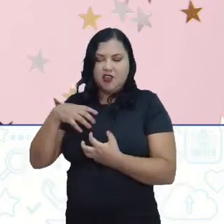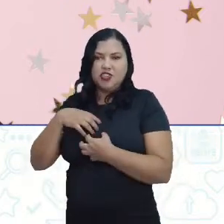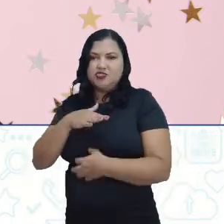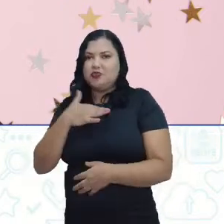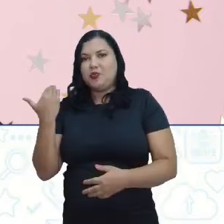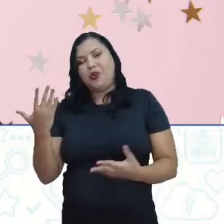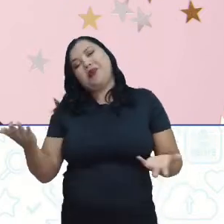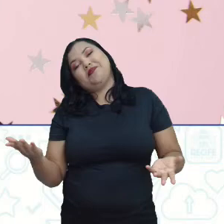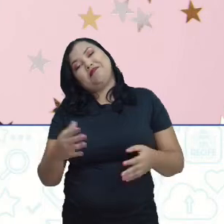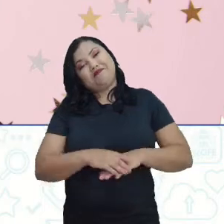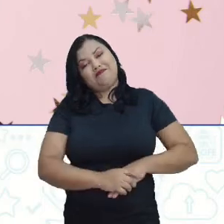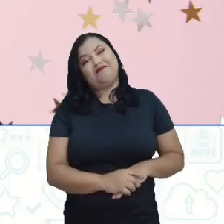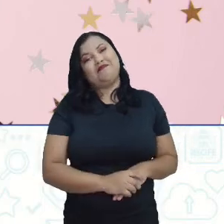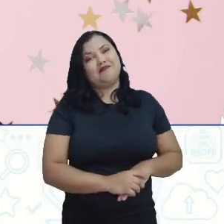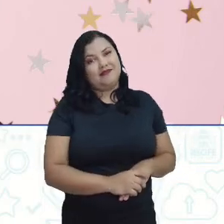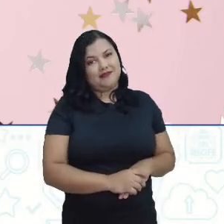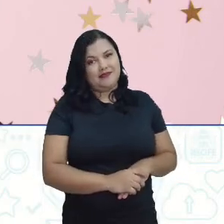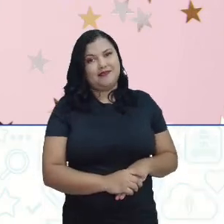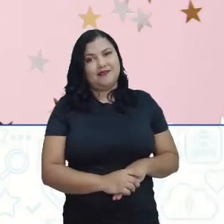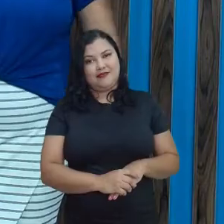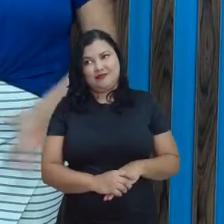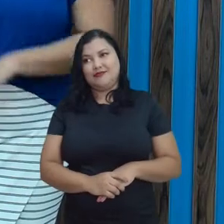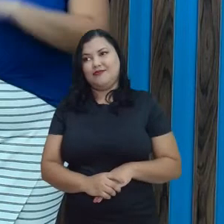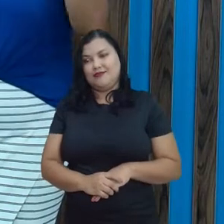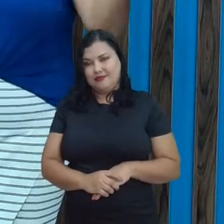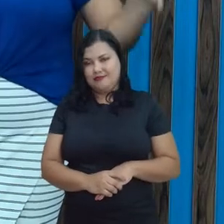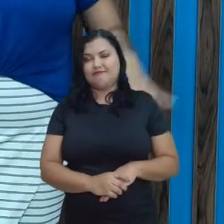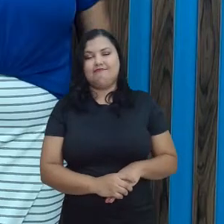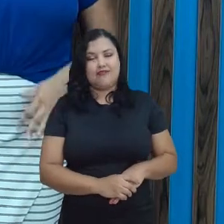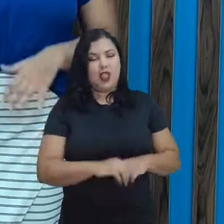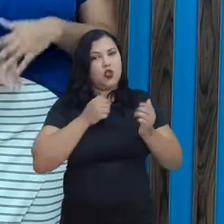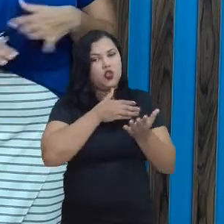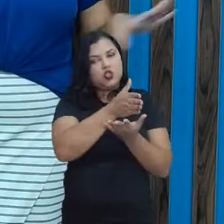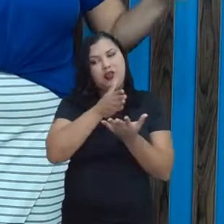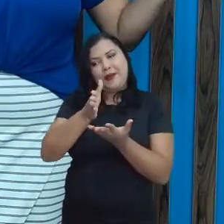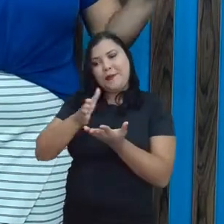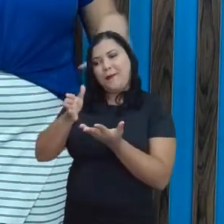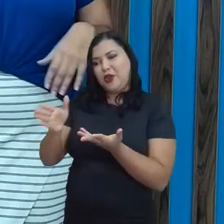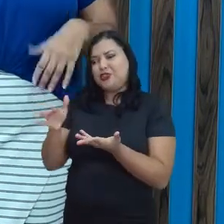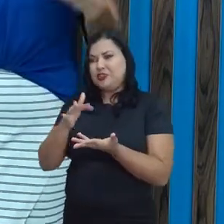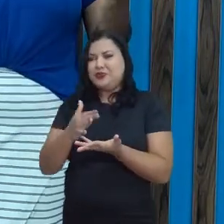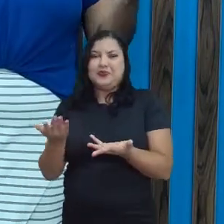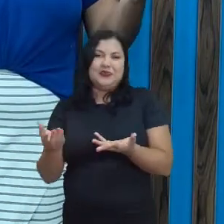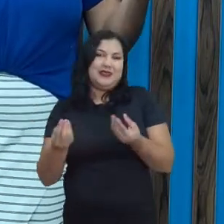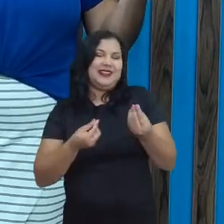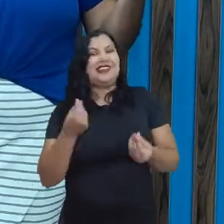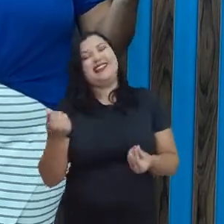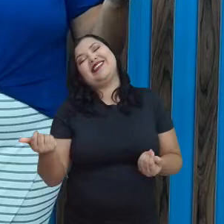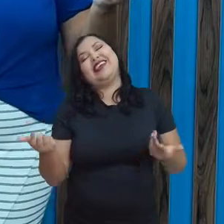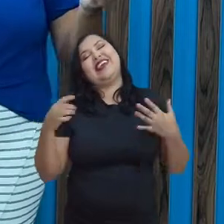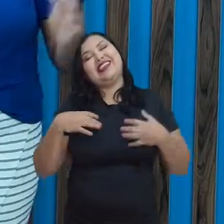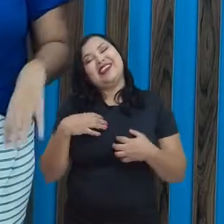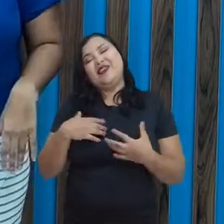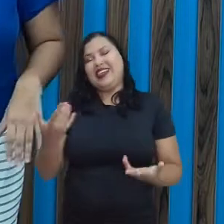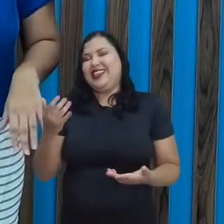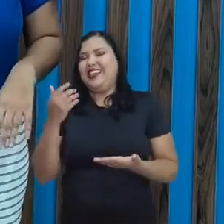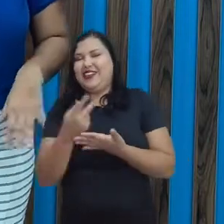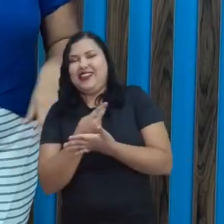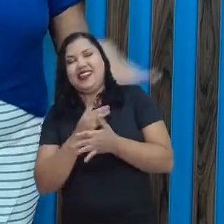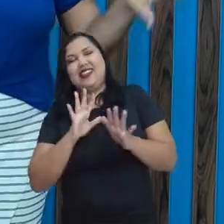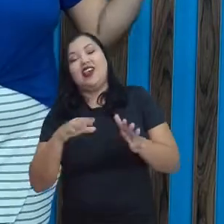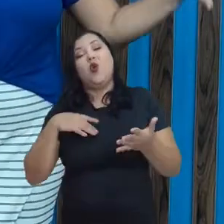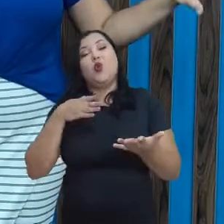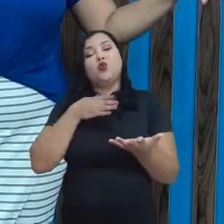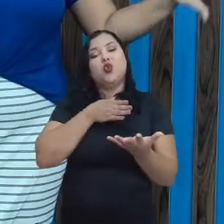né, gente? A gente nasce só de um jeito. Mas os nossos caminhos podem nos levar por caminhos... Eita, nossos caminhos podem levar nos caminhos, foi ótimo, né?